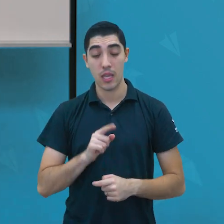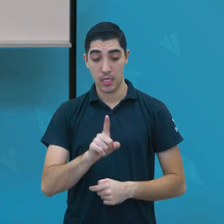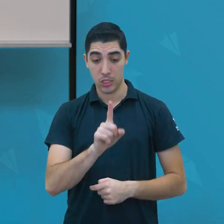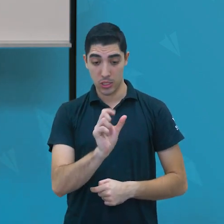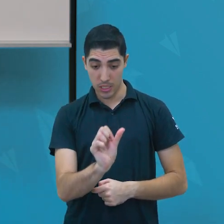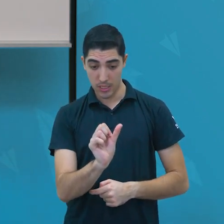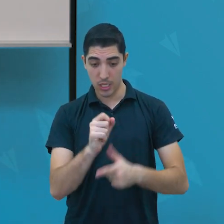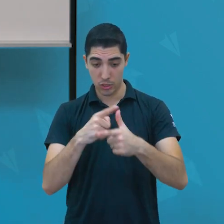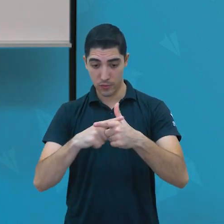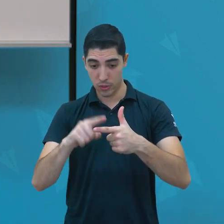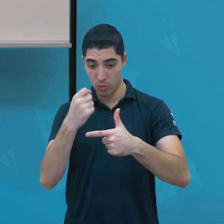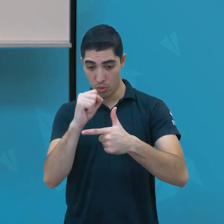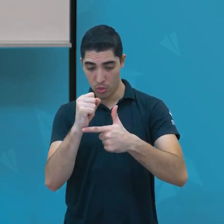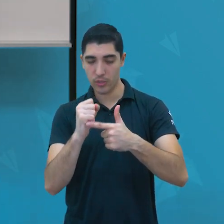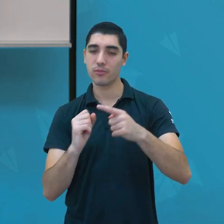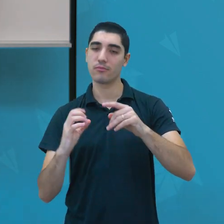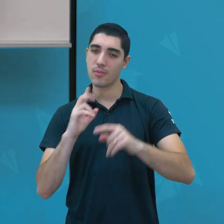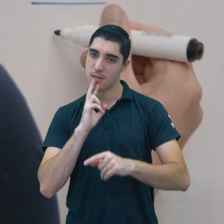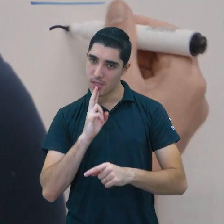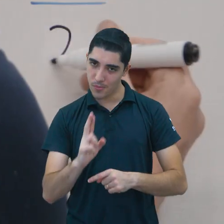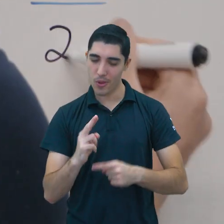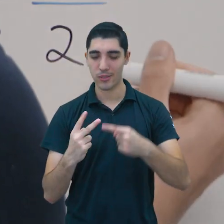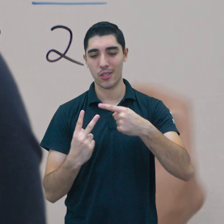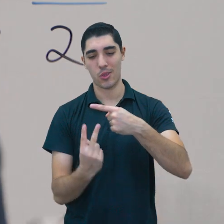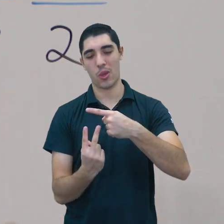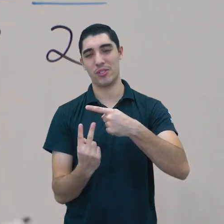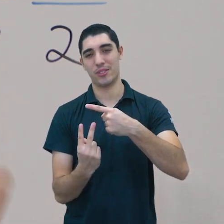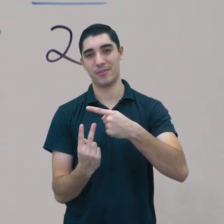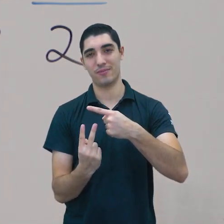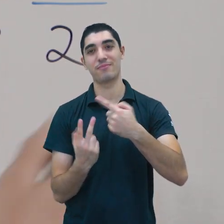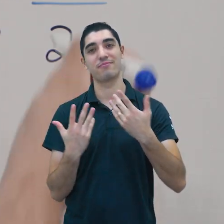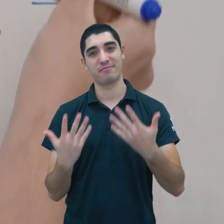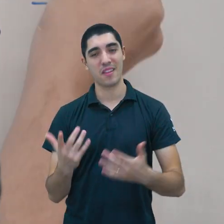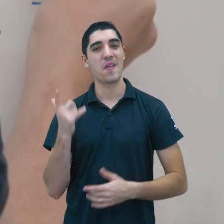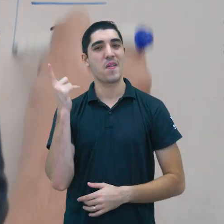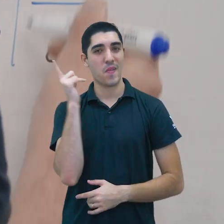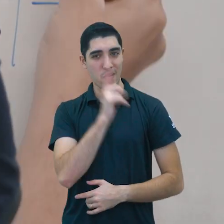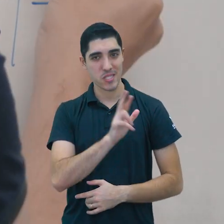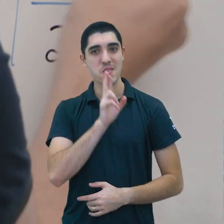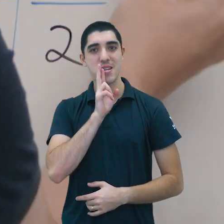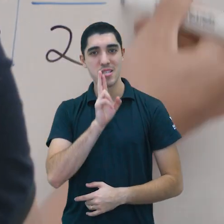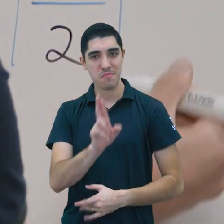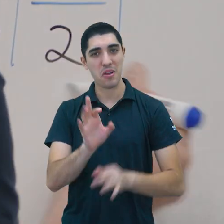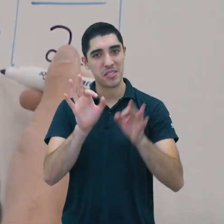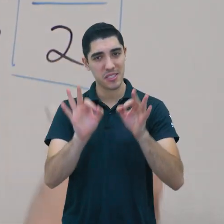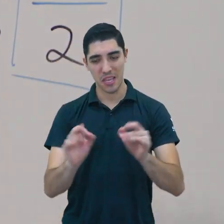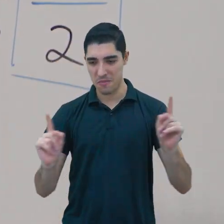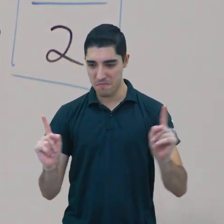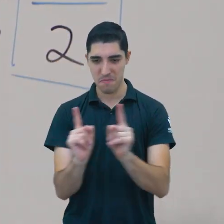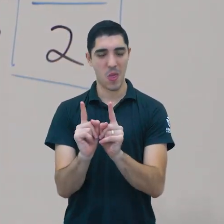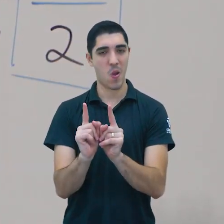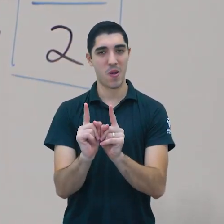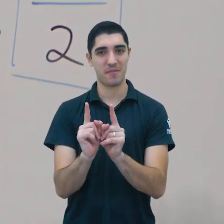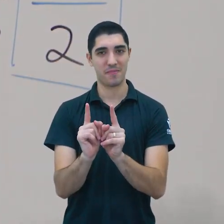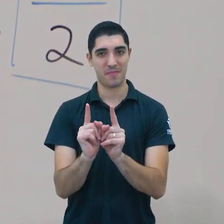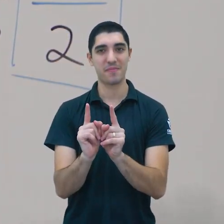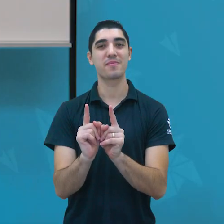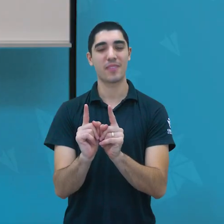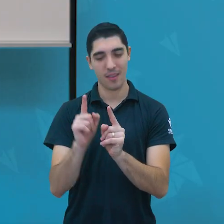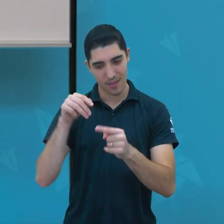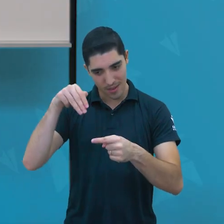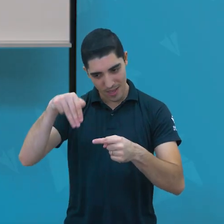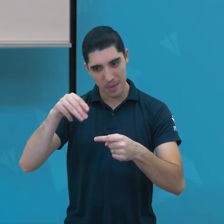5. 16 por 8, 2. Conseguimos, chegamos na fração